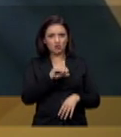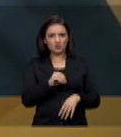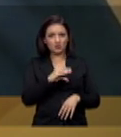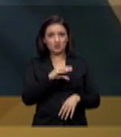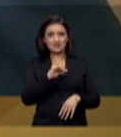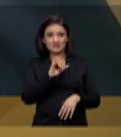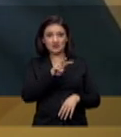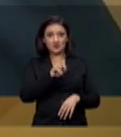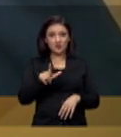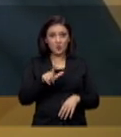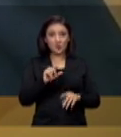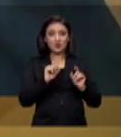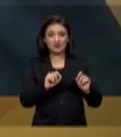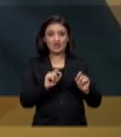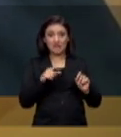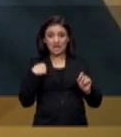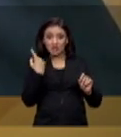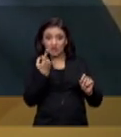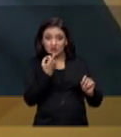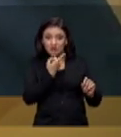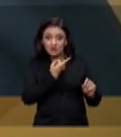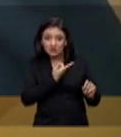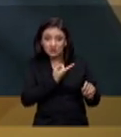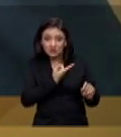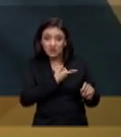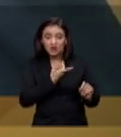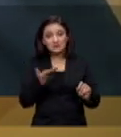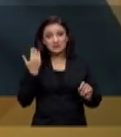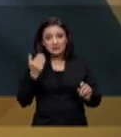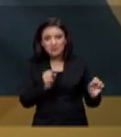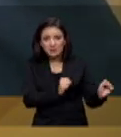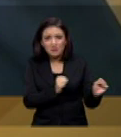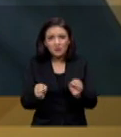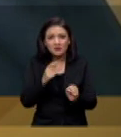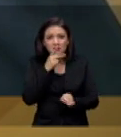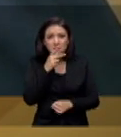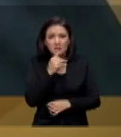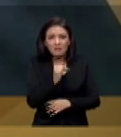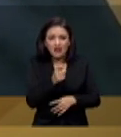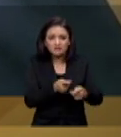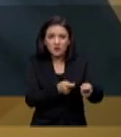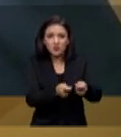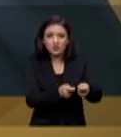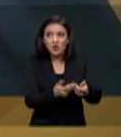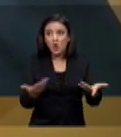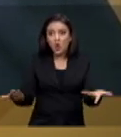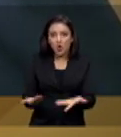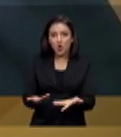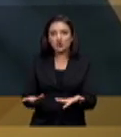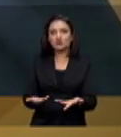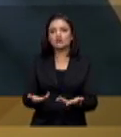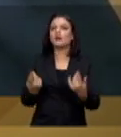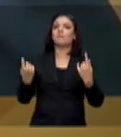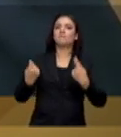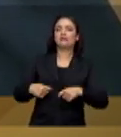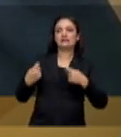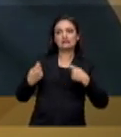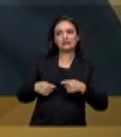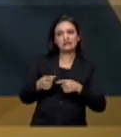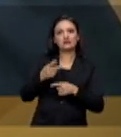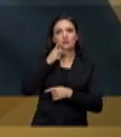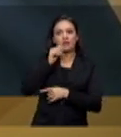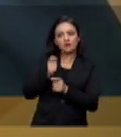nós fomos filhos e o poder de pais, e hoje o quanto o poder que os pais exercem tem que estar